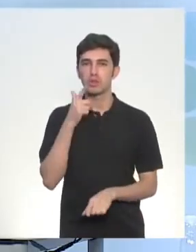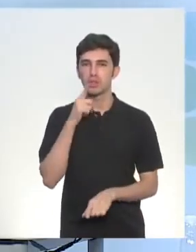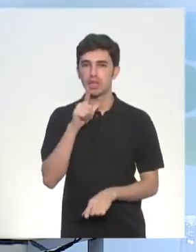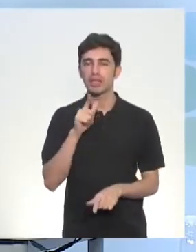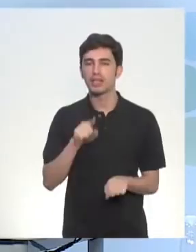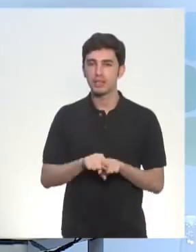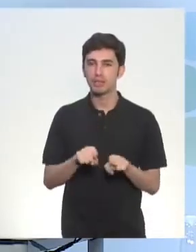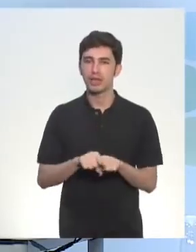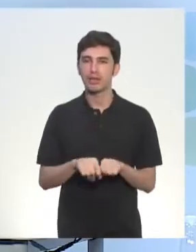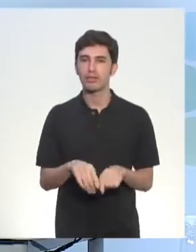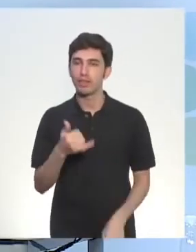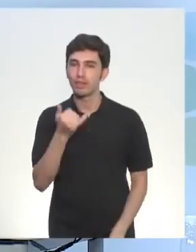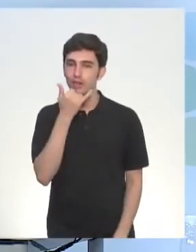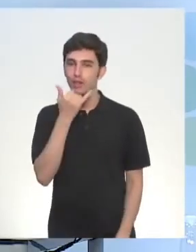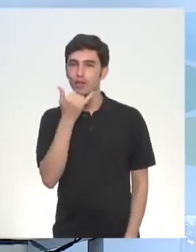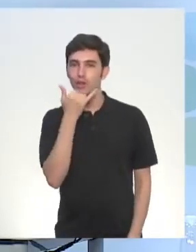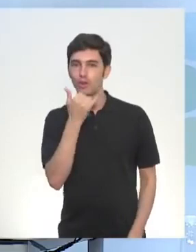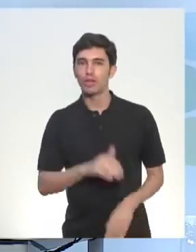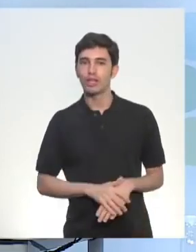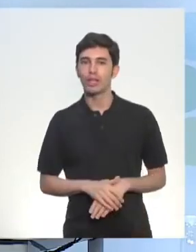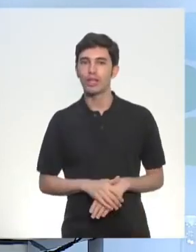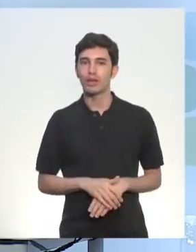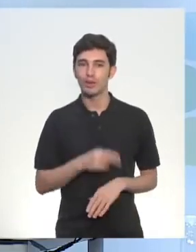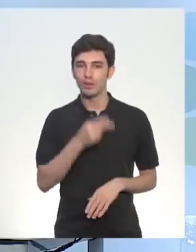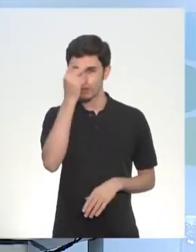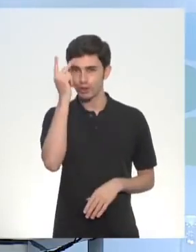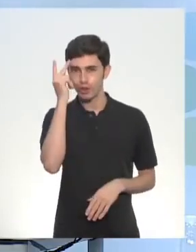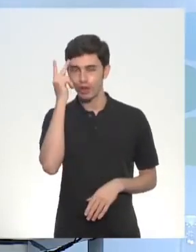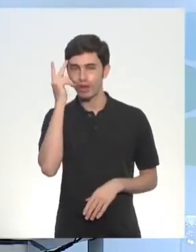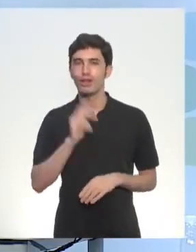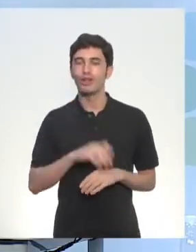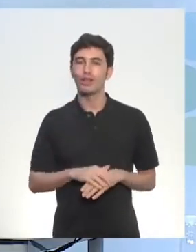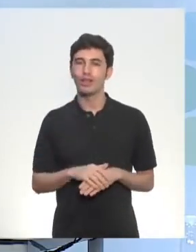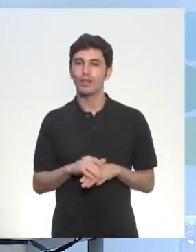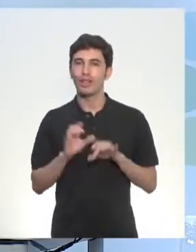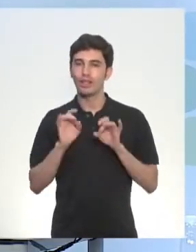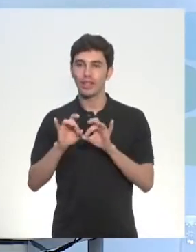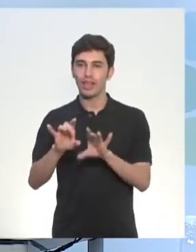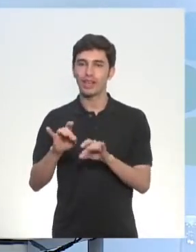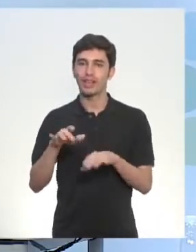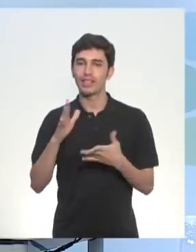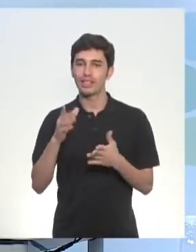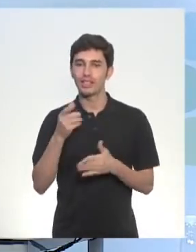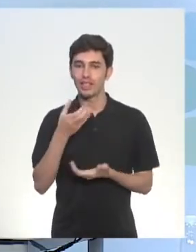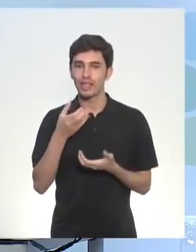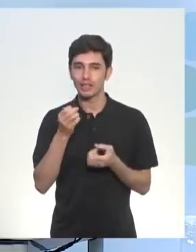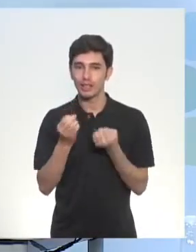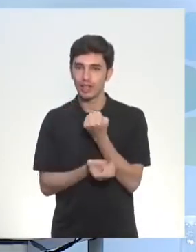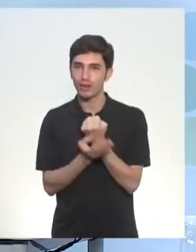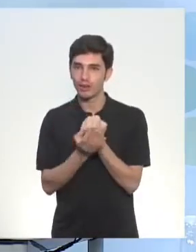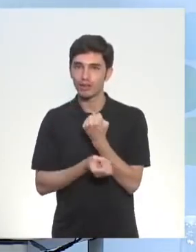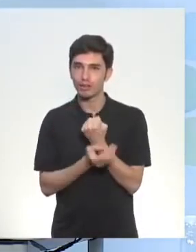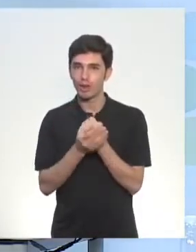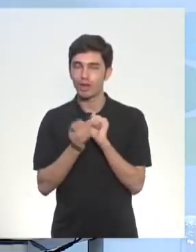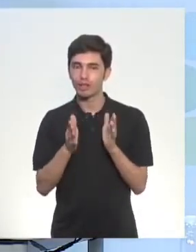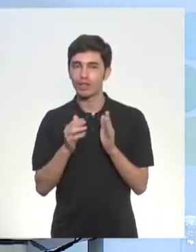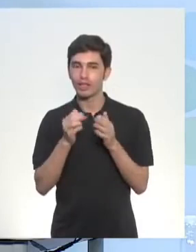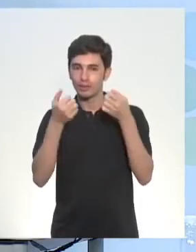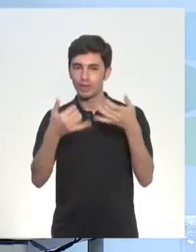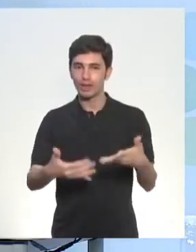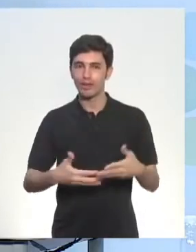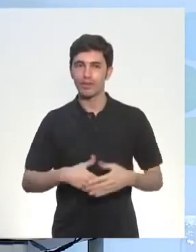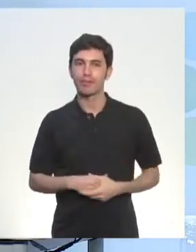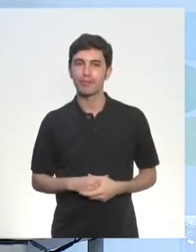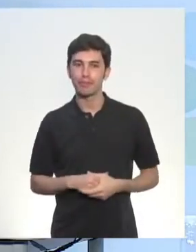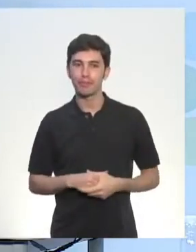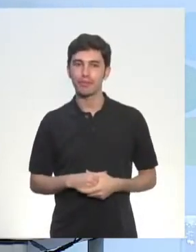lá, desculpa o pessoal que dá técnica aqui, né? Mas só para quis adiantar dar spoiler aqui. Bom, então, na